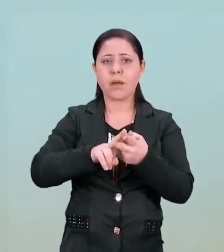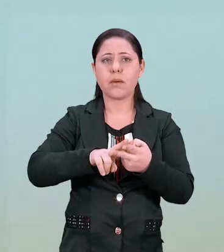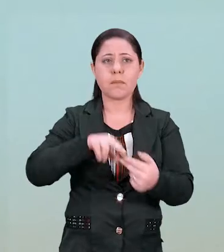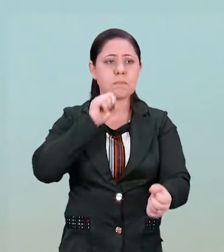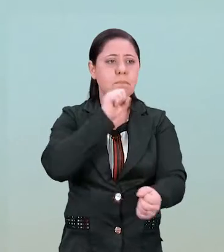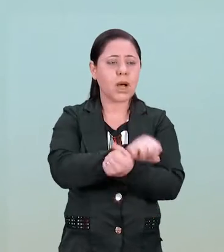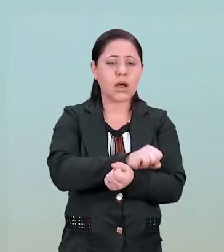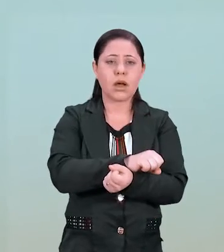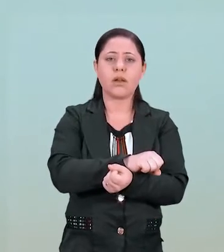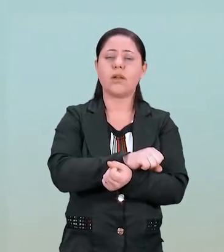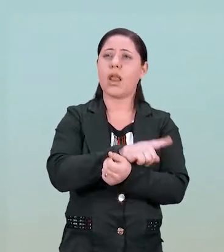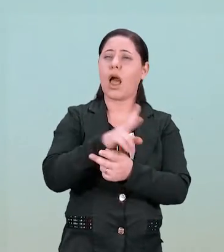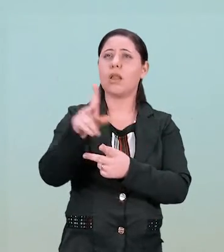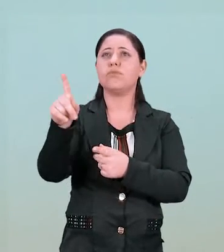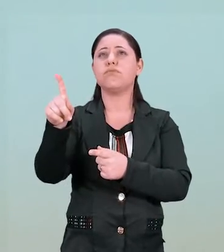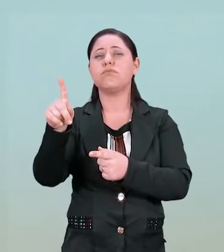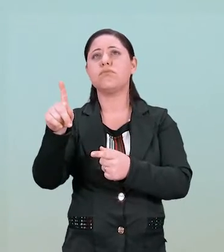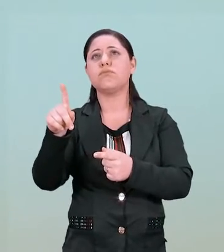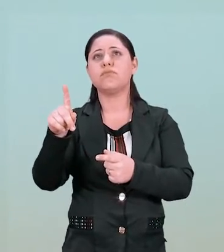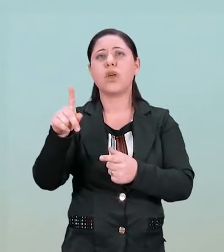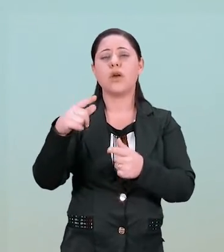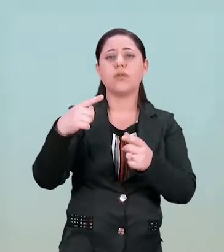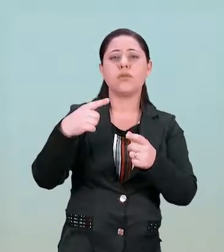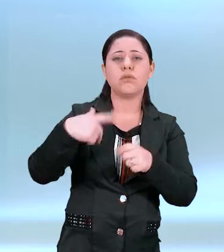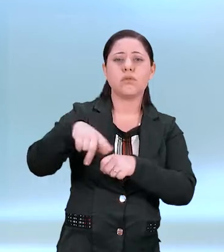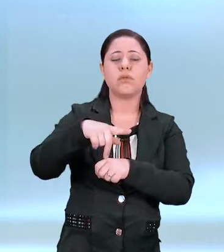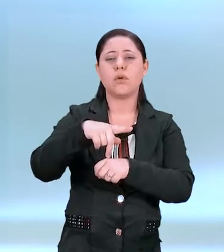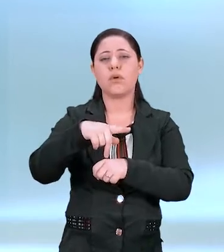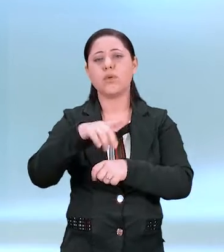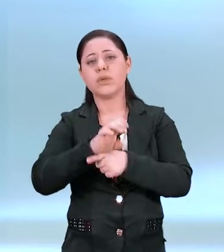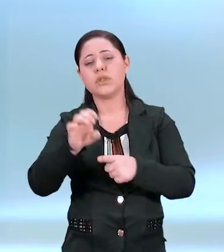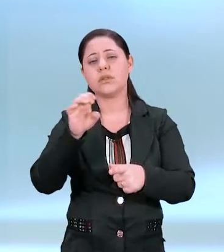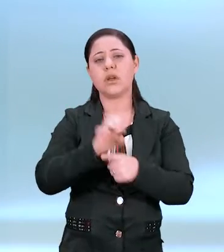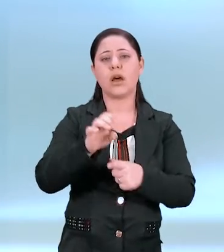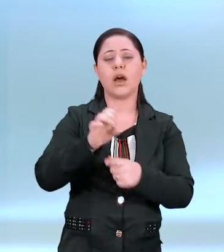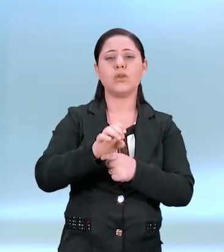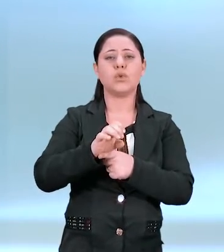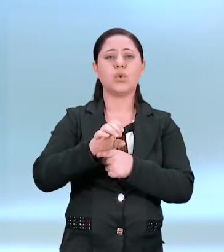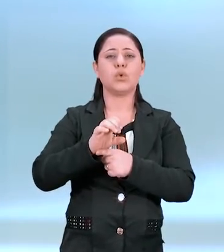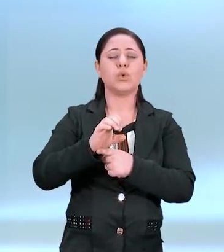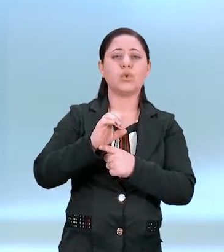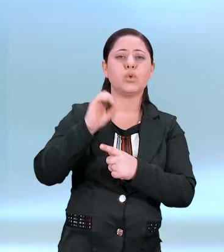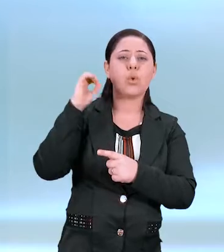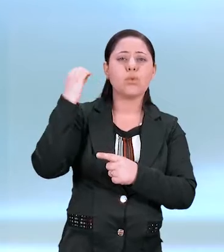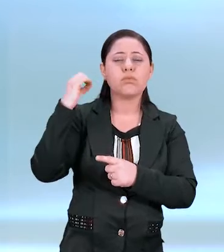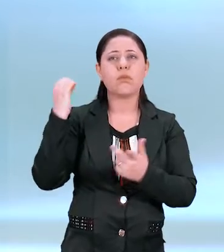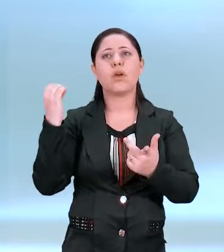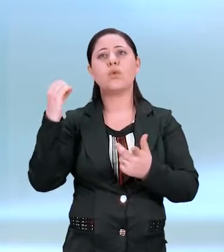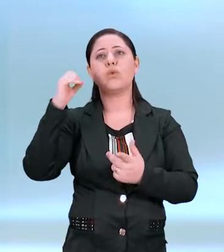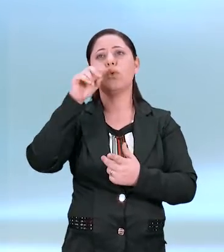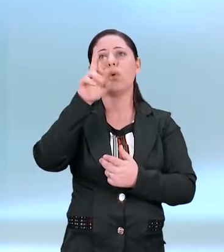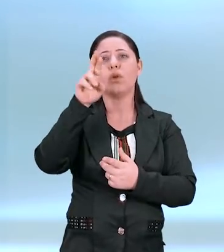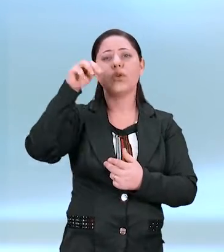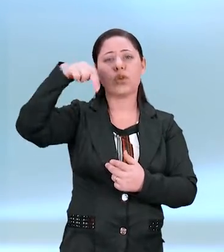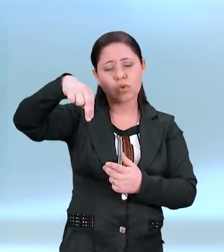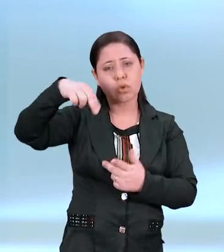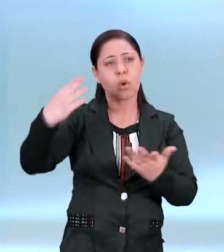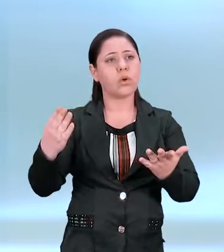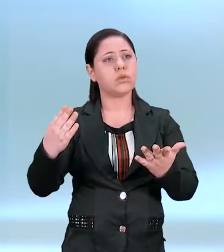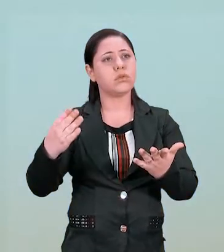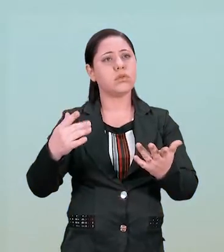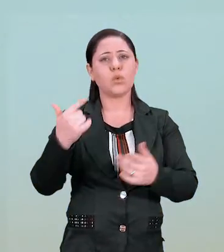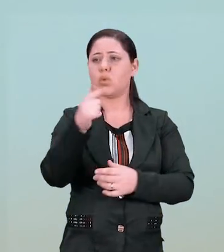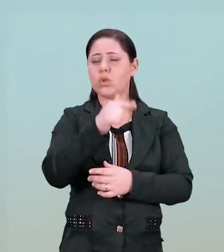no Pará. Ele tem um problema penitenciário ou na segurança pública do Rio Grande do Norte, ele vai atuar lá. Aqui não tem? E aqui não tem. E justamente, apesar